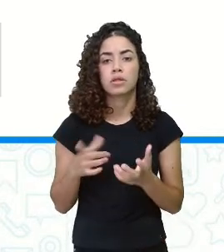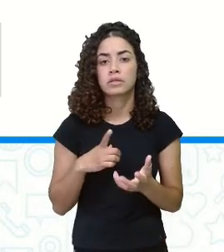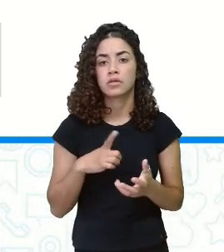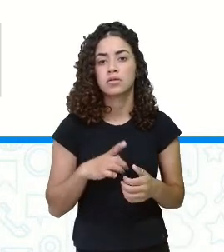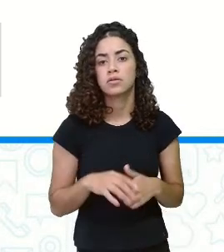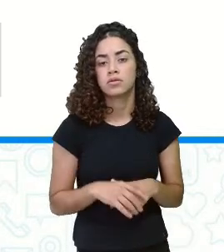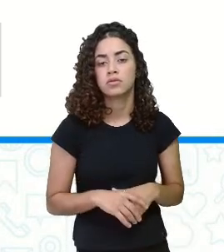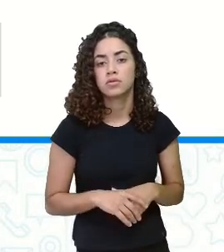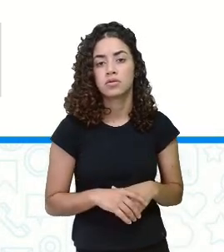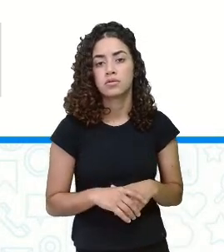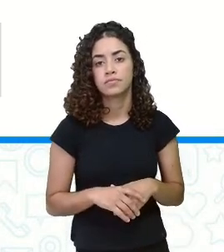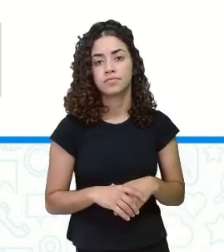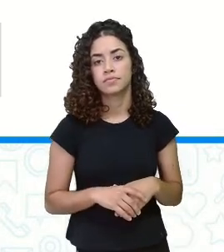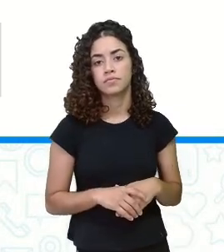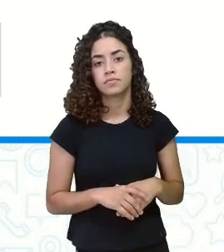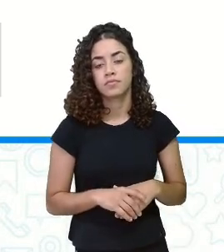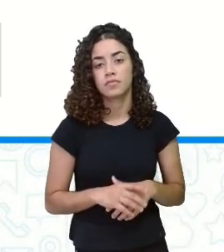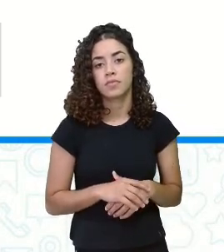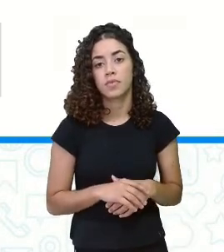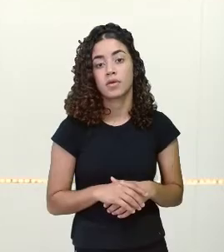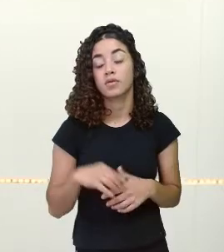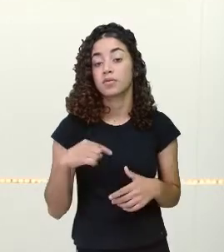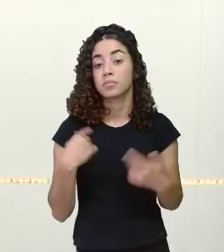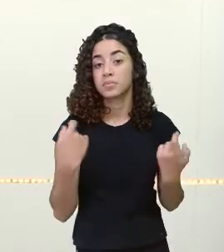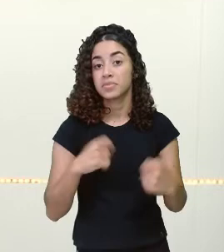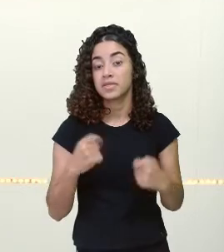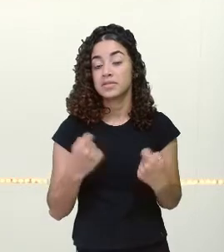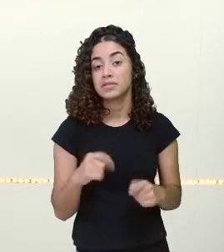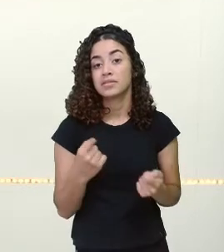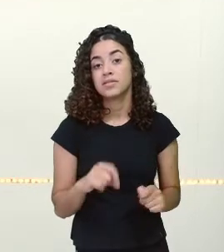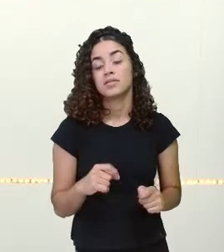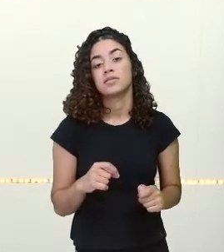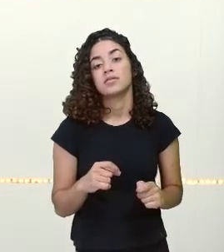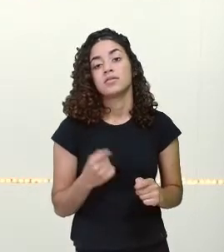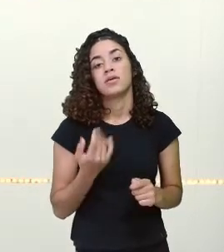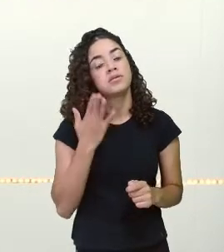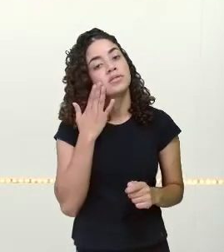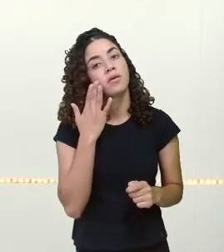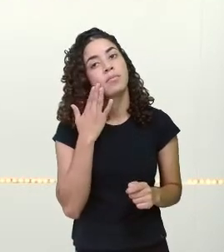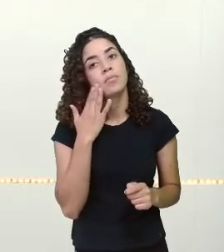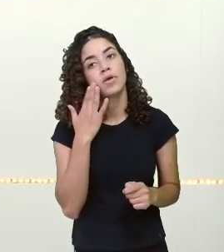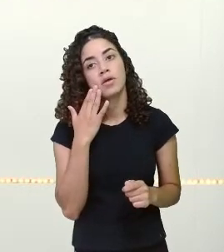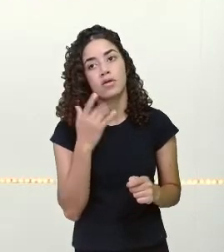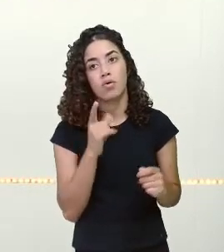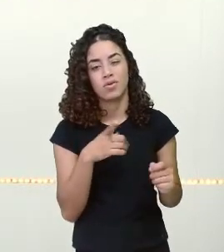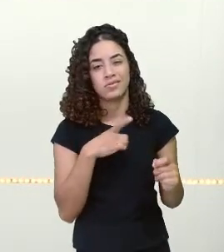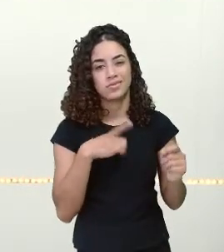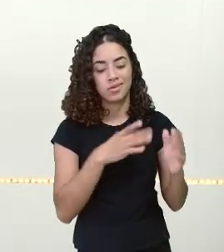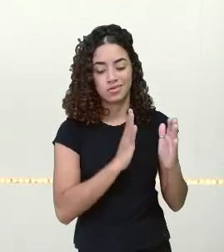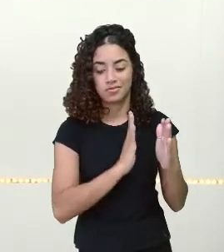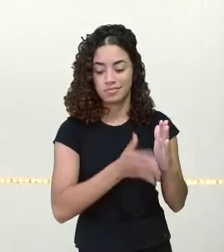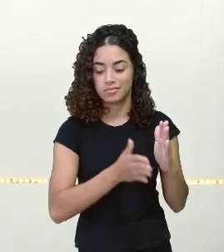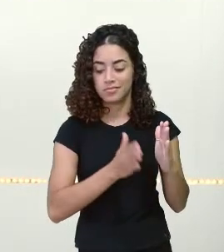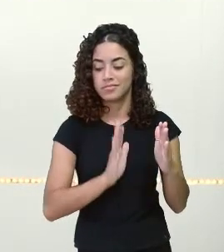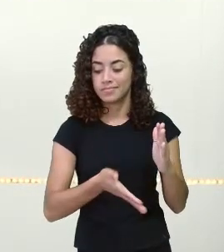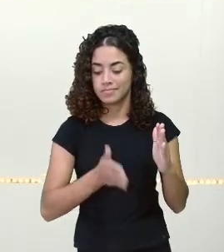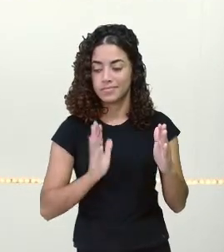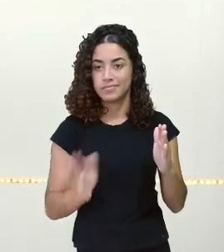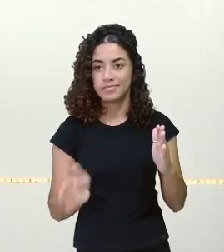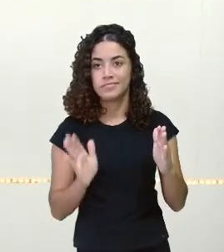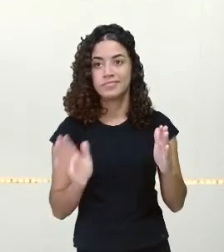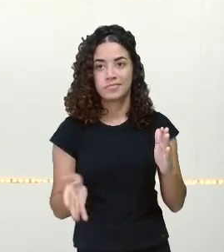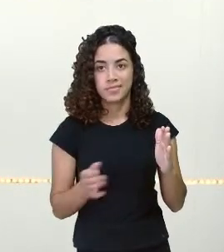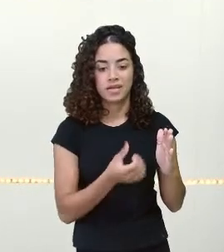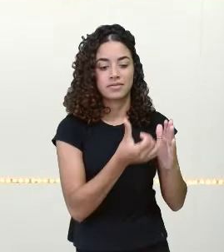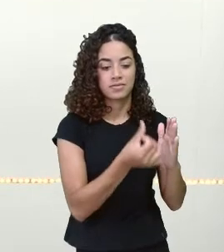bolas? A gente precisa identificar uma regularidade. O que é que eu tenho aqui? Eu tenho uma sequência numérica, né?